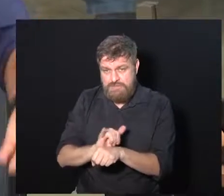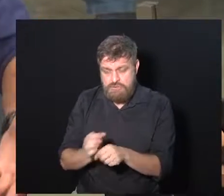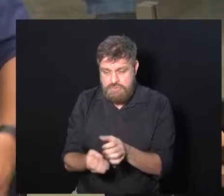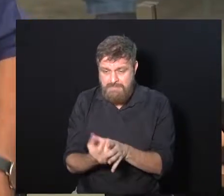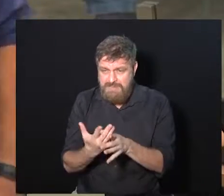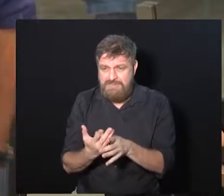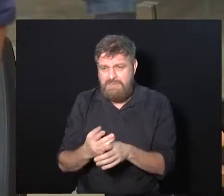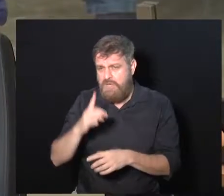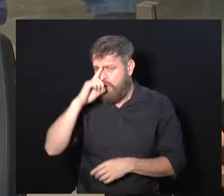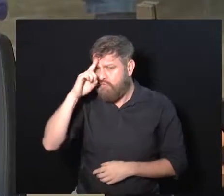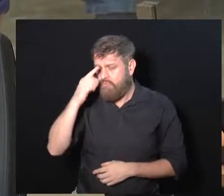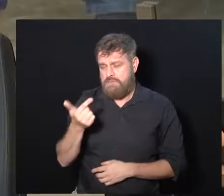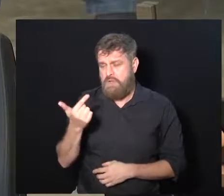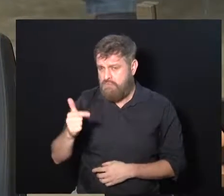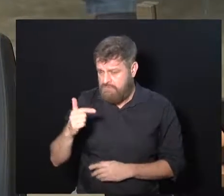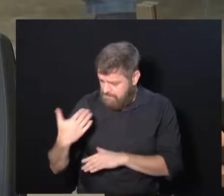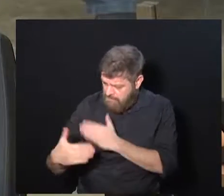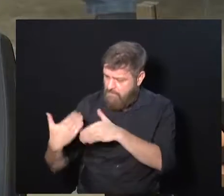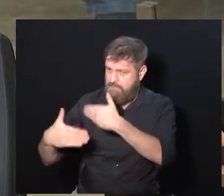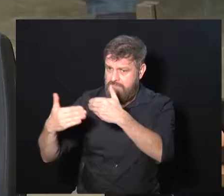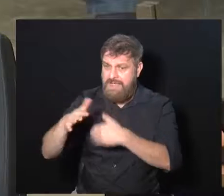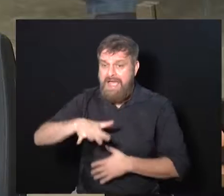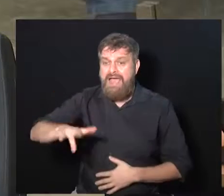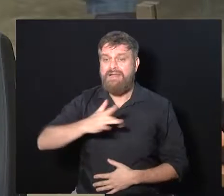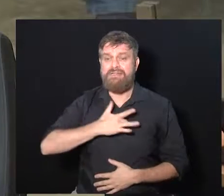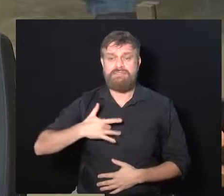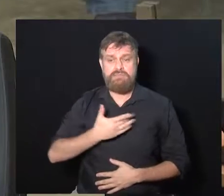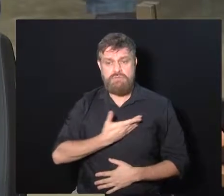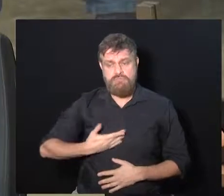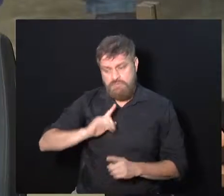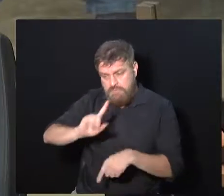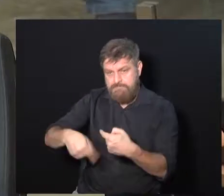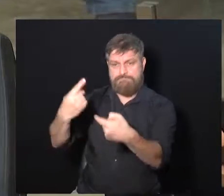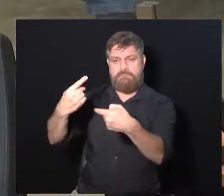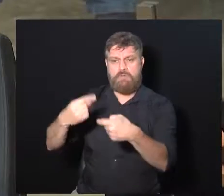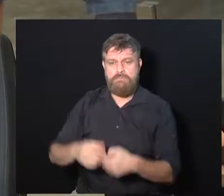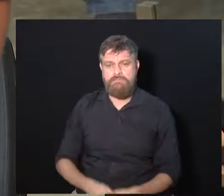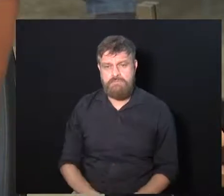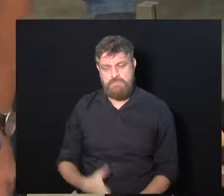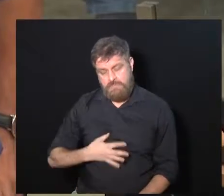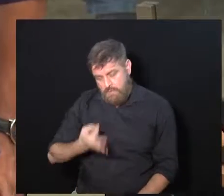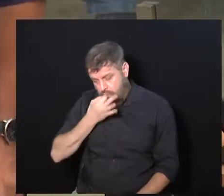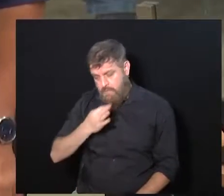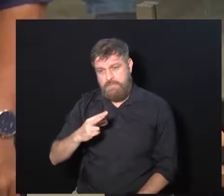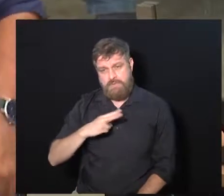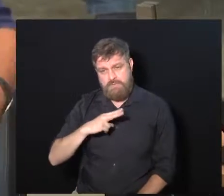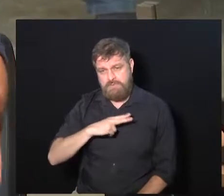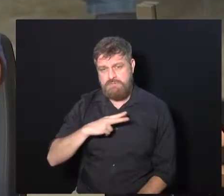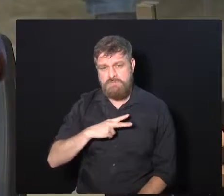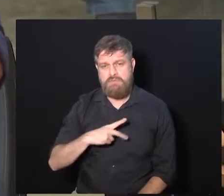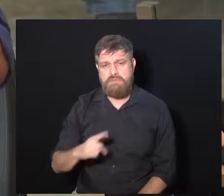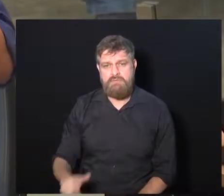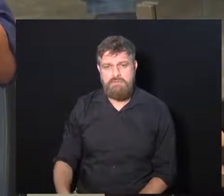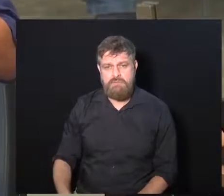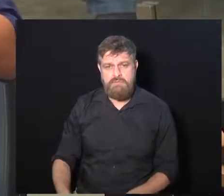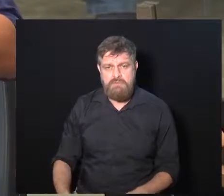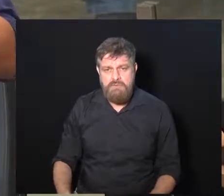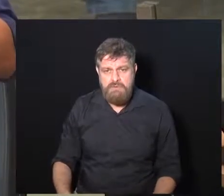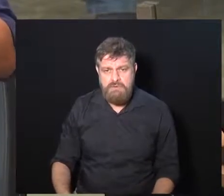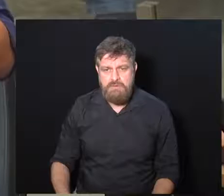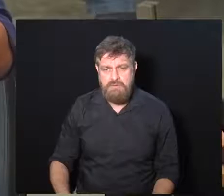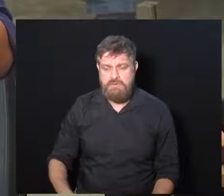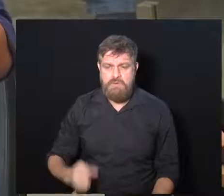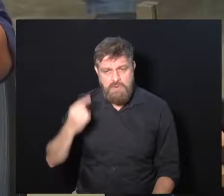é sem dúvida um grande avanço em termos de saúde pública. Então, eu considero essa iniciativa, considero